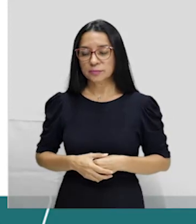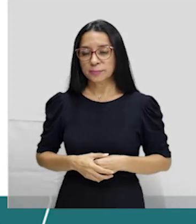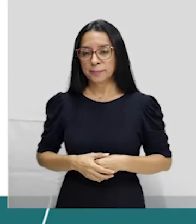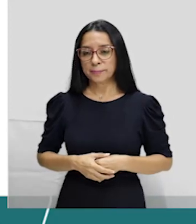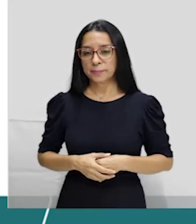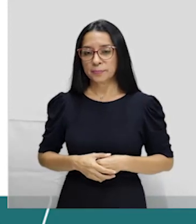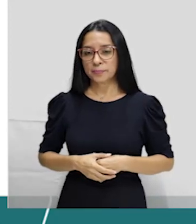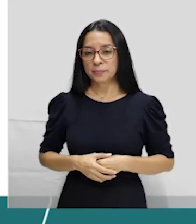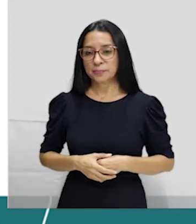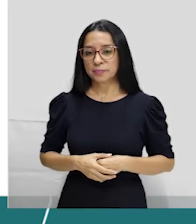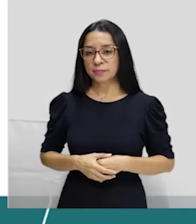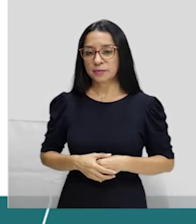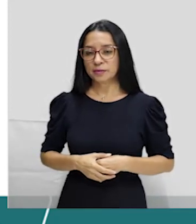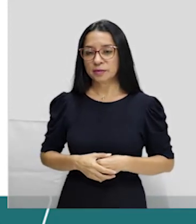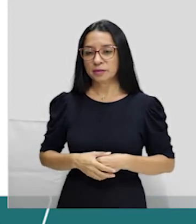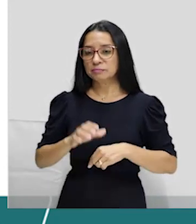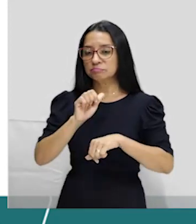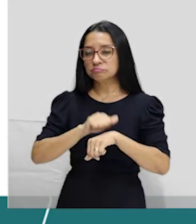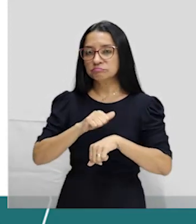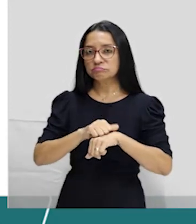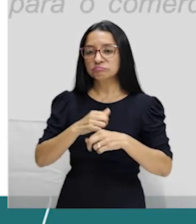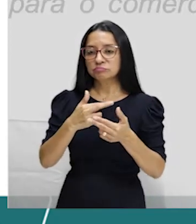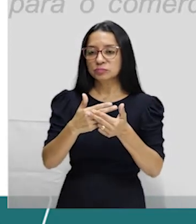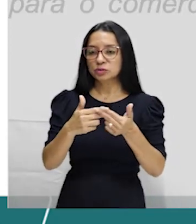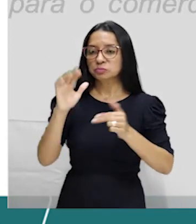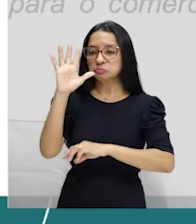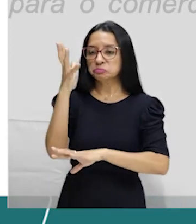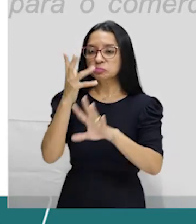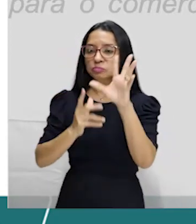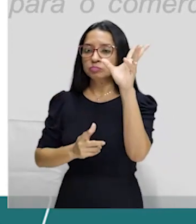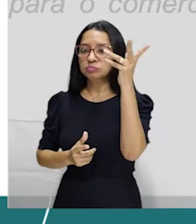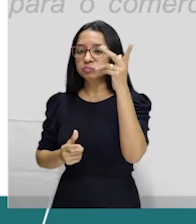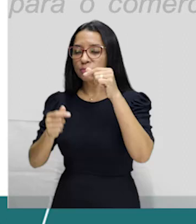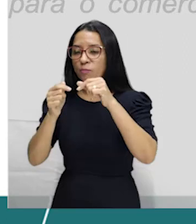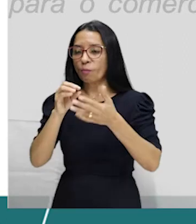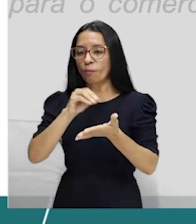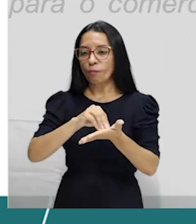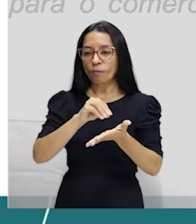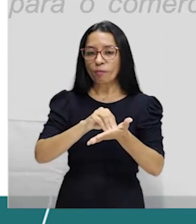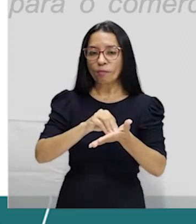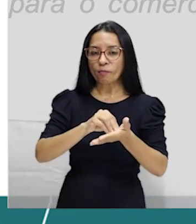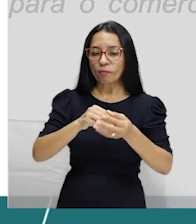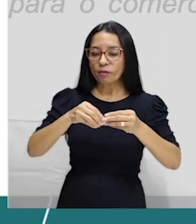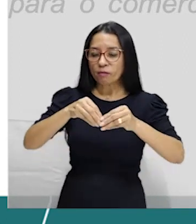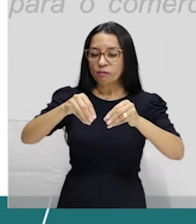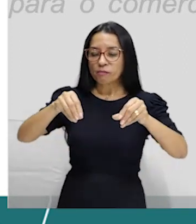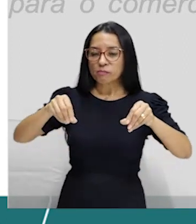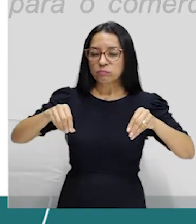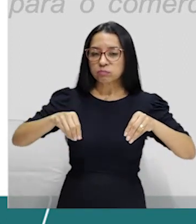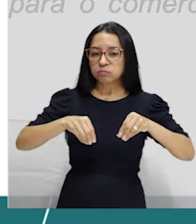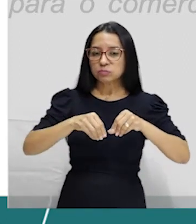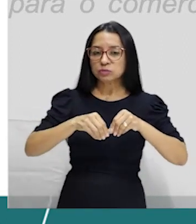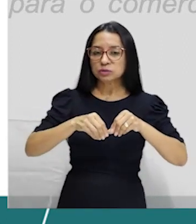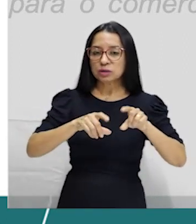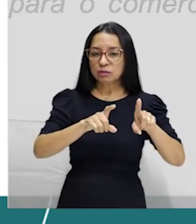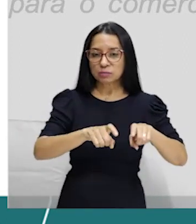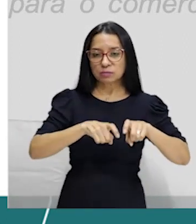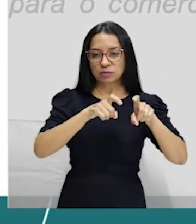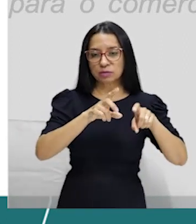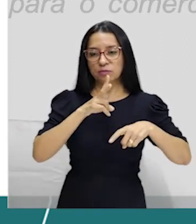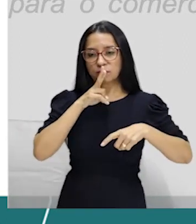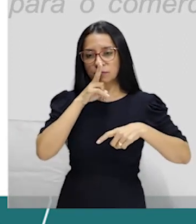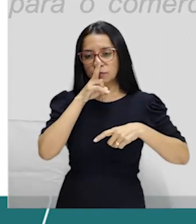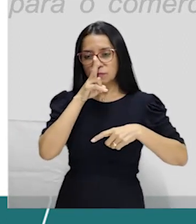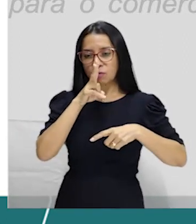UMT. Abre aspas. A pobreza em recursos naturais, a escassez de terras agrícolas e a